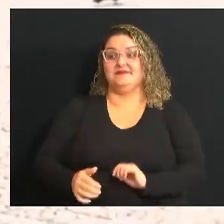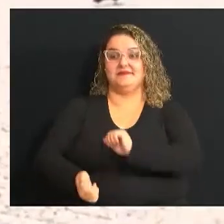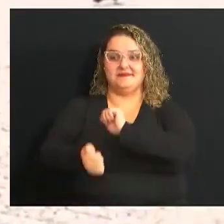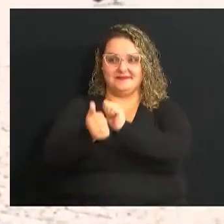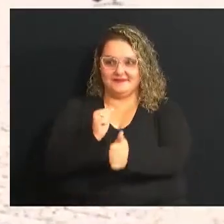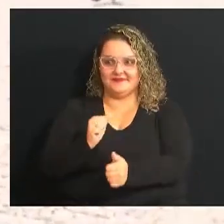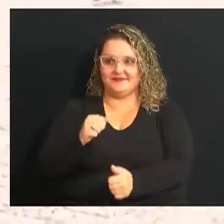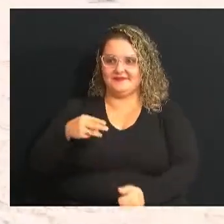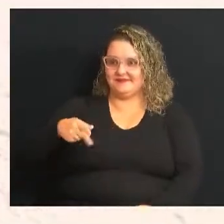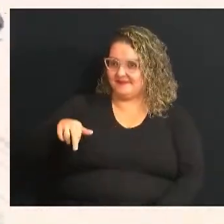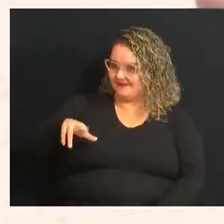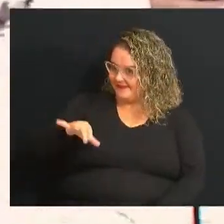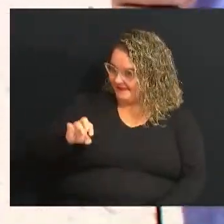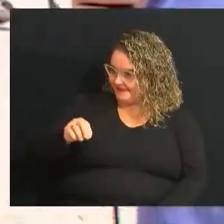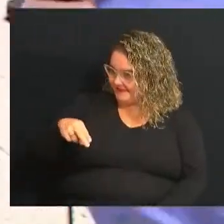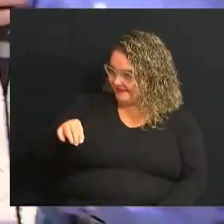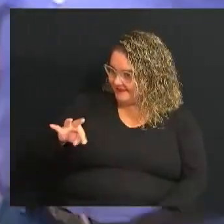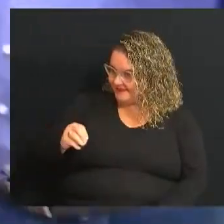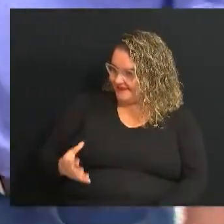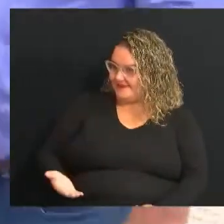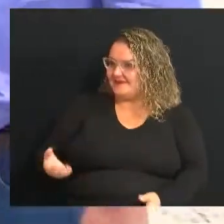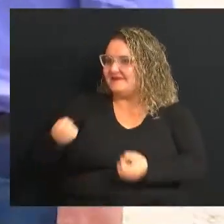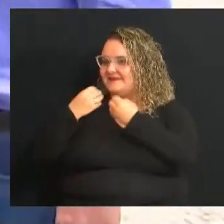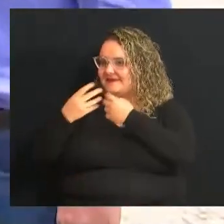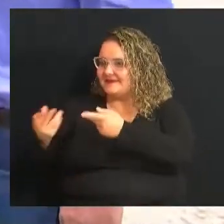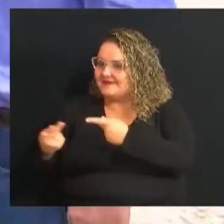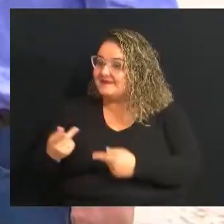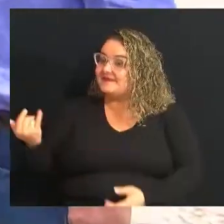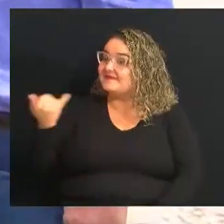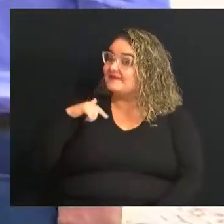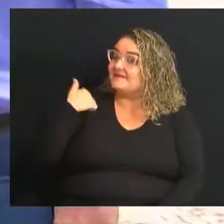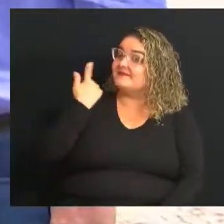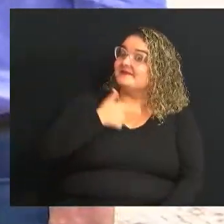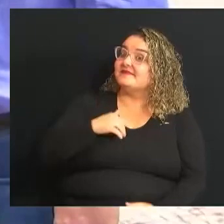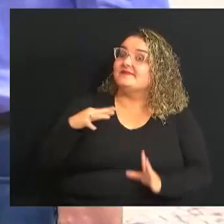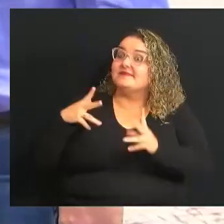essa preparação? Eu tô vendo que o telão é enorme mesmo.